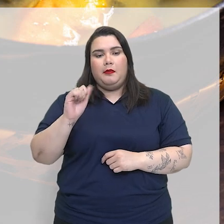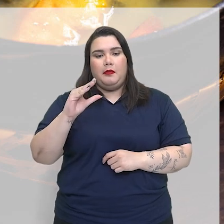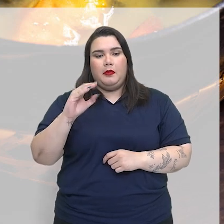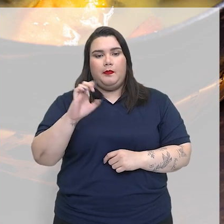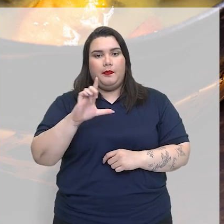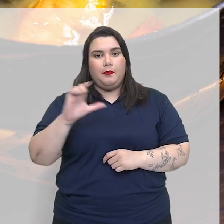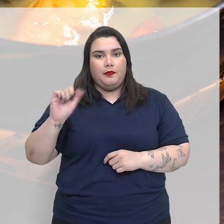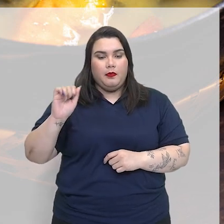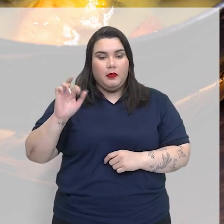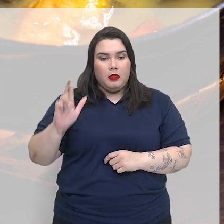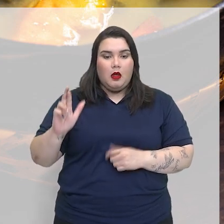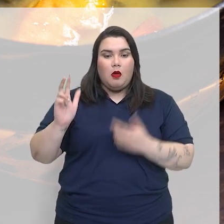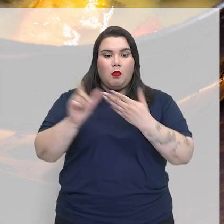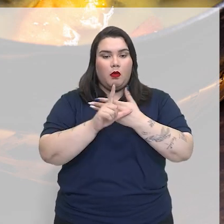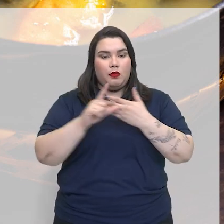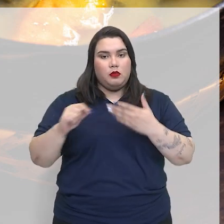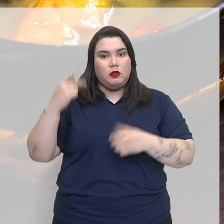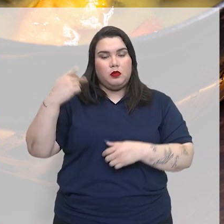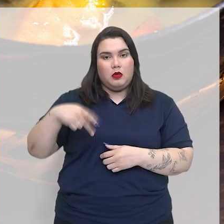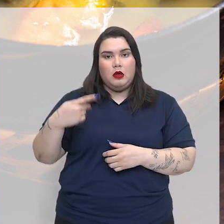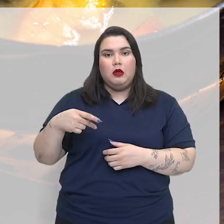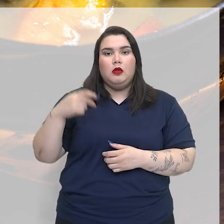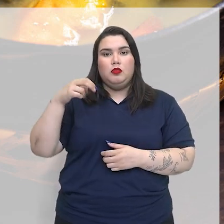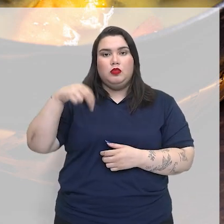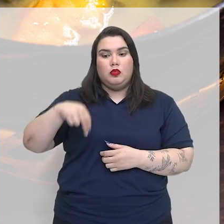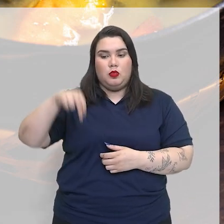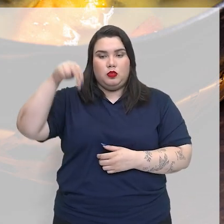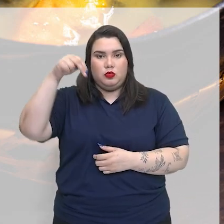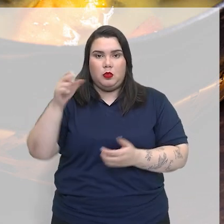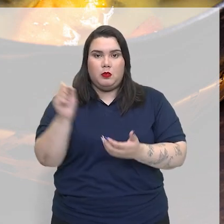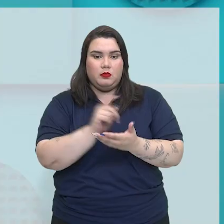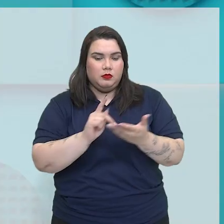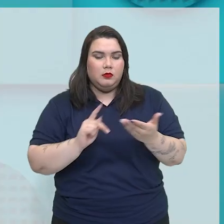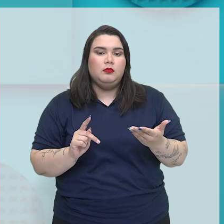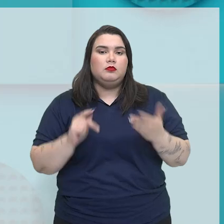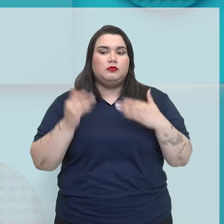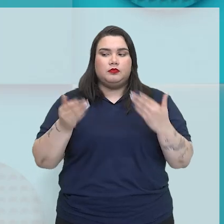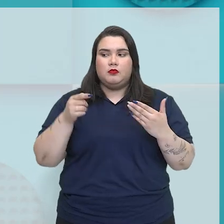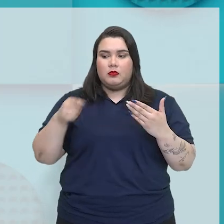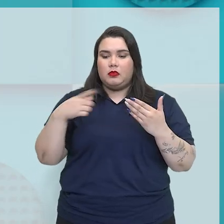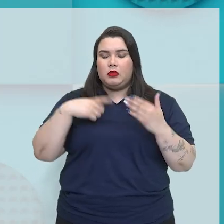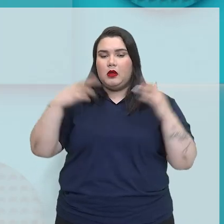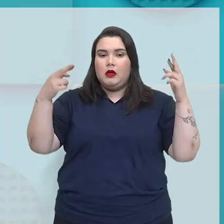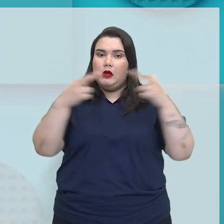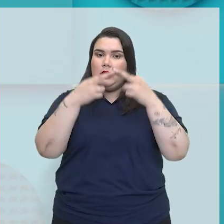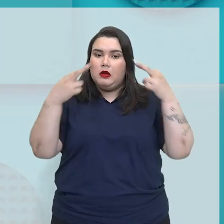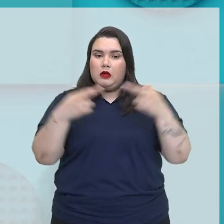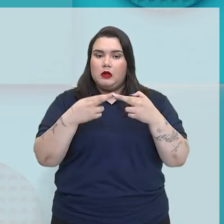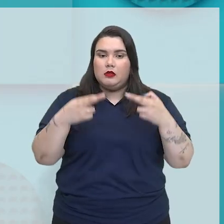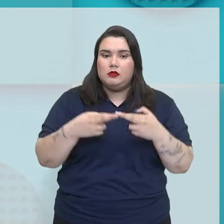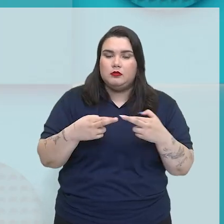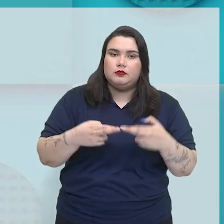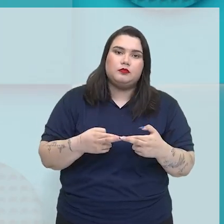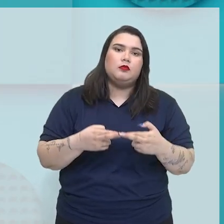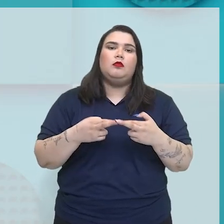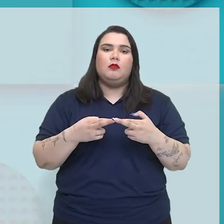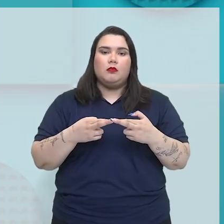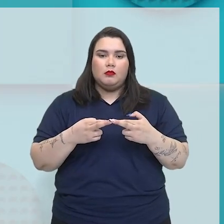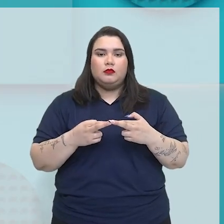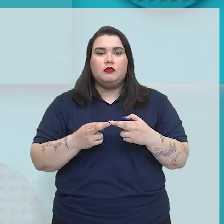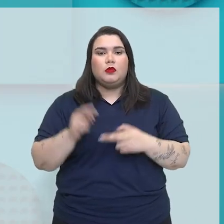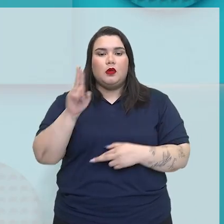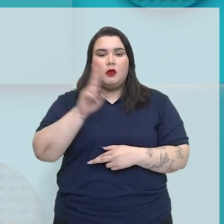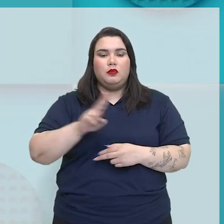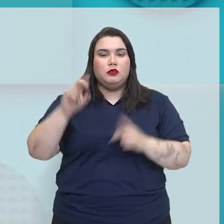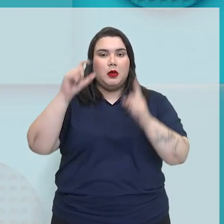região norte também. Vocês perceberam que ele trabalhou as rimas, ele trabalhou as